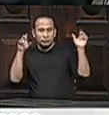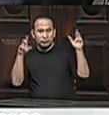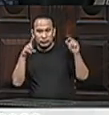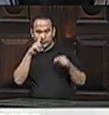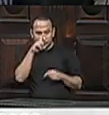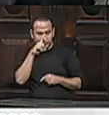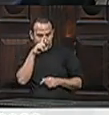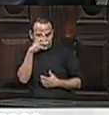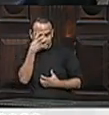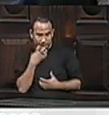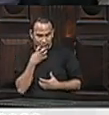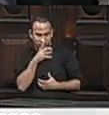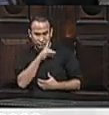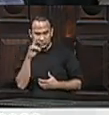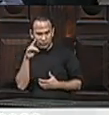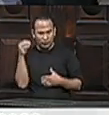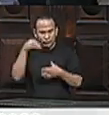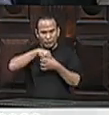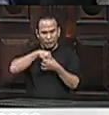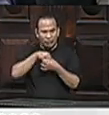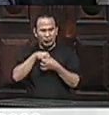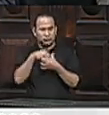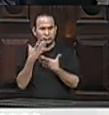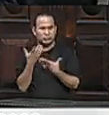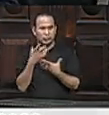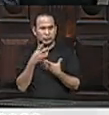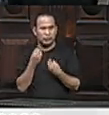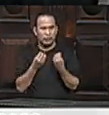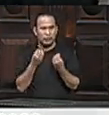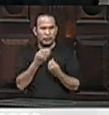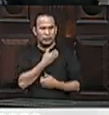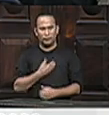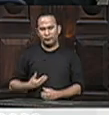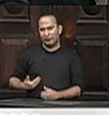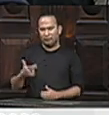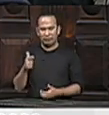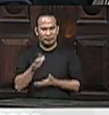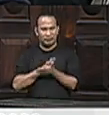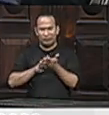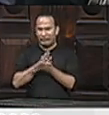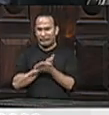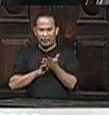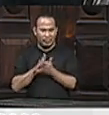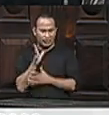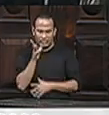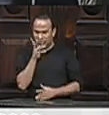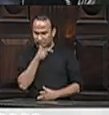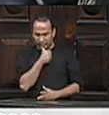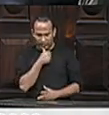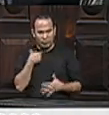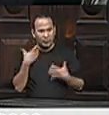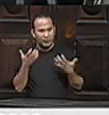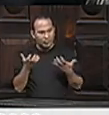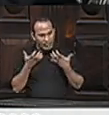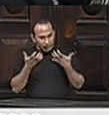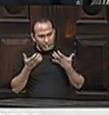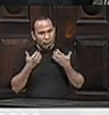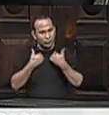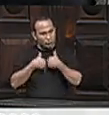vez em quando, é preciso mandar uma lei para cá, isso é um processo demorado. Como demorado? Chegam mensagens aqui